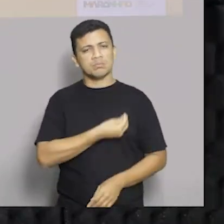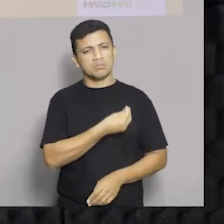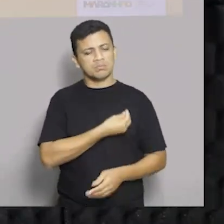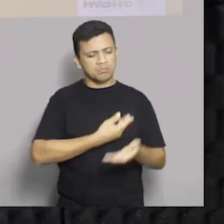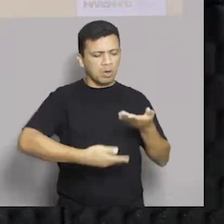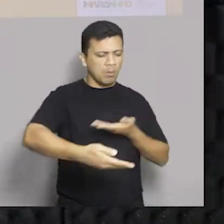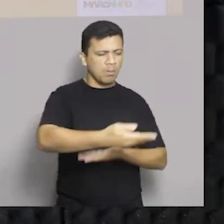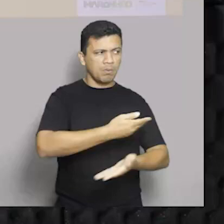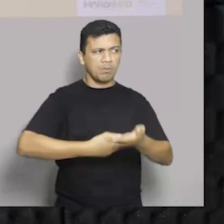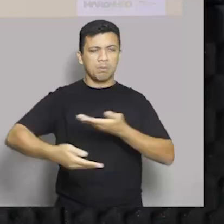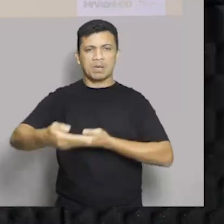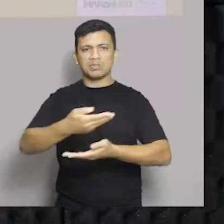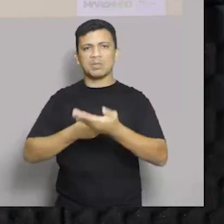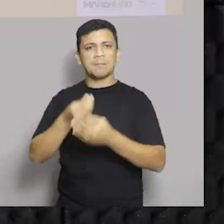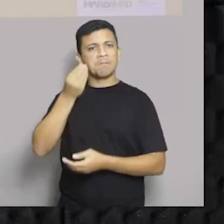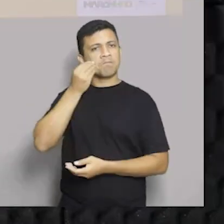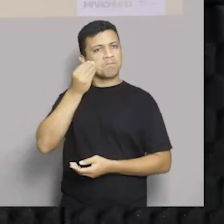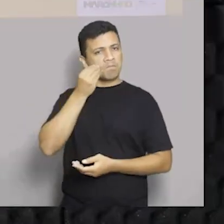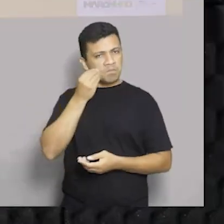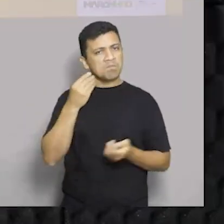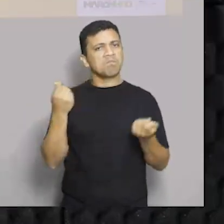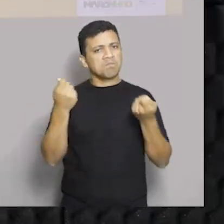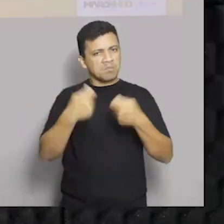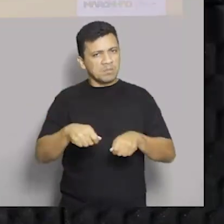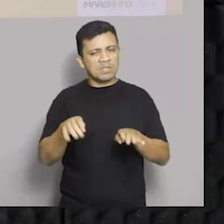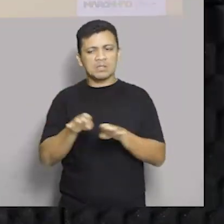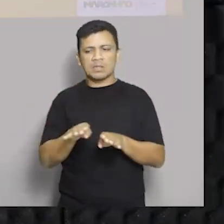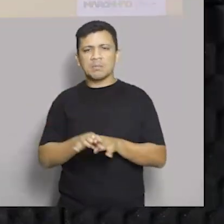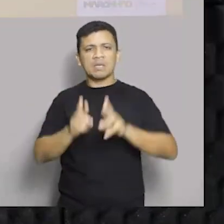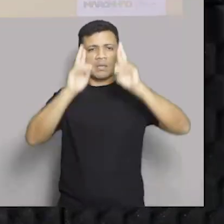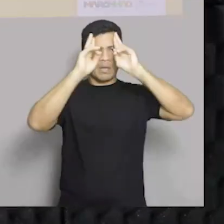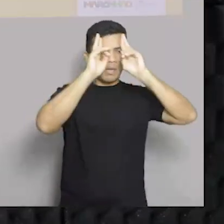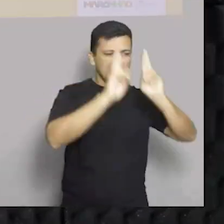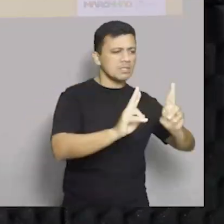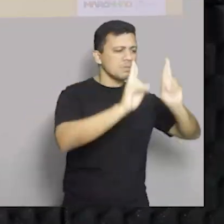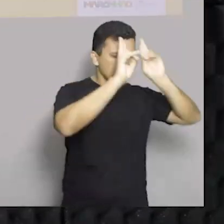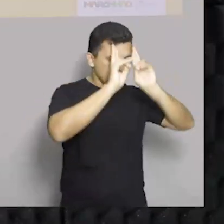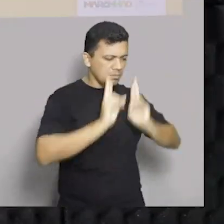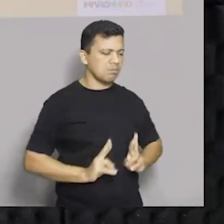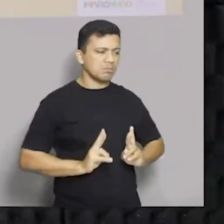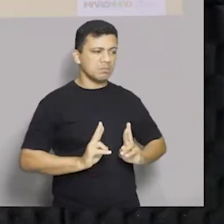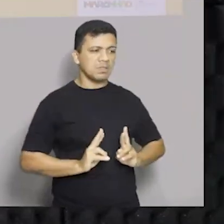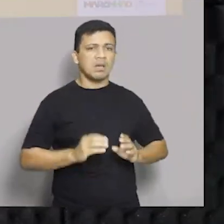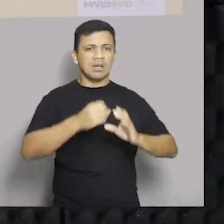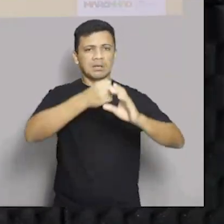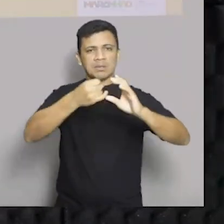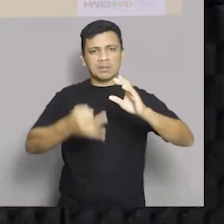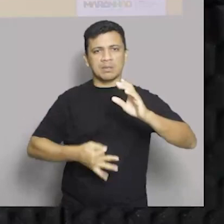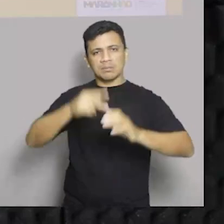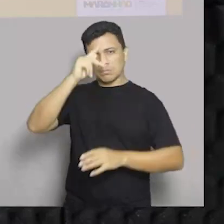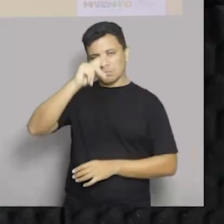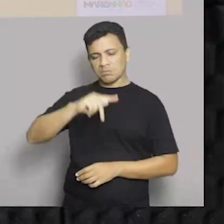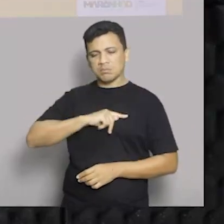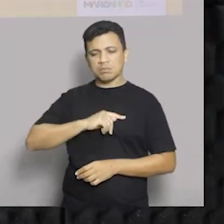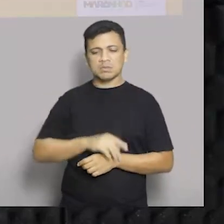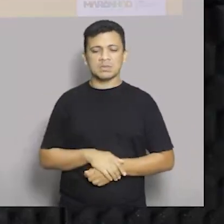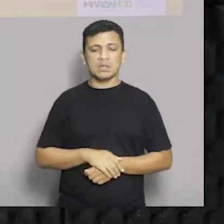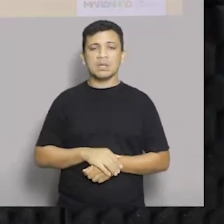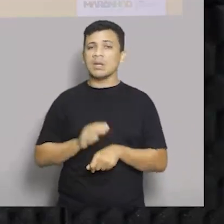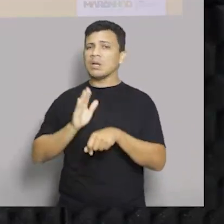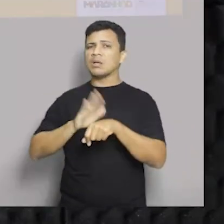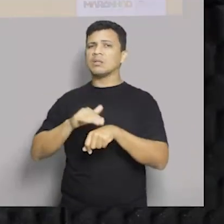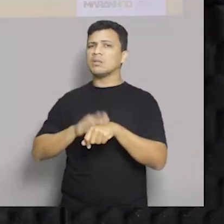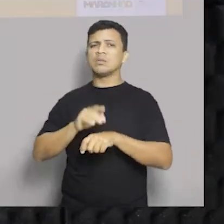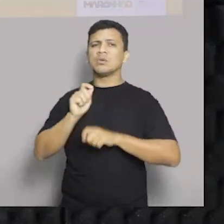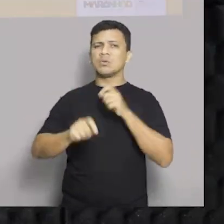compartilhar experiências e podemos e devemos respeitar e ser respeitados quanto às nossas características. E aí ele chama atenção